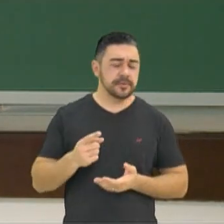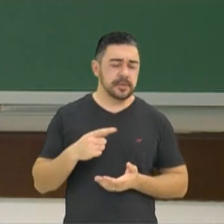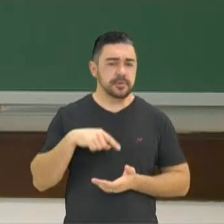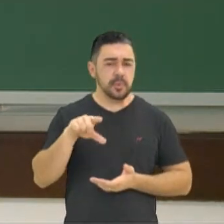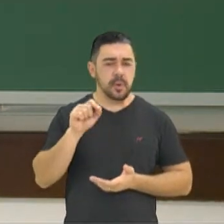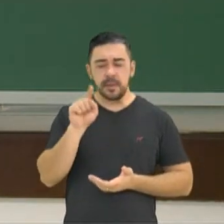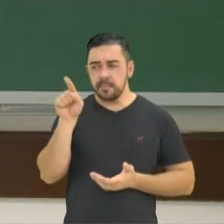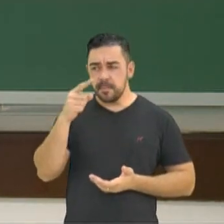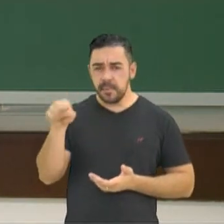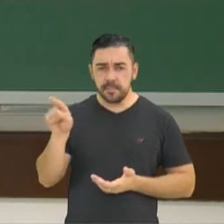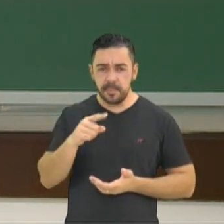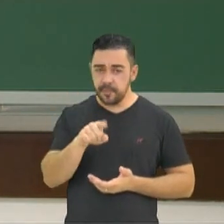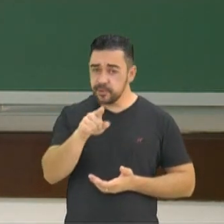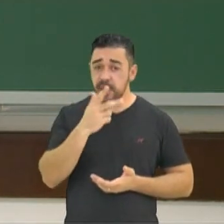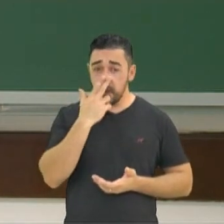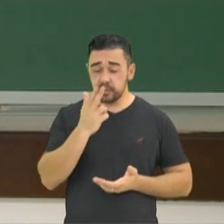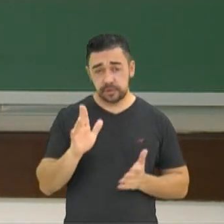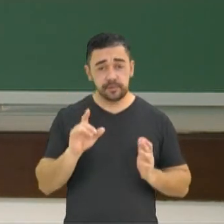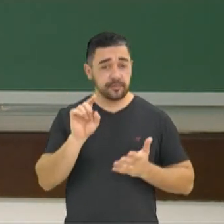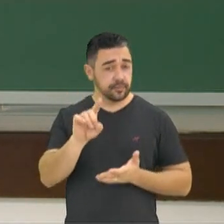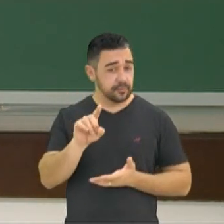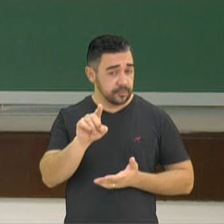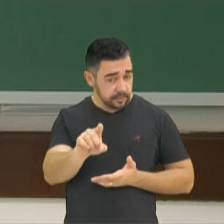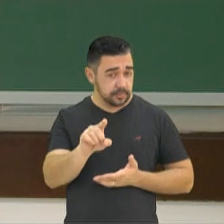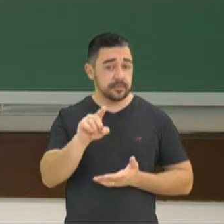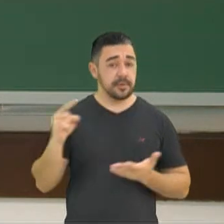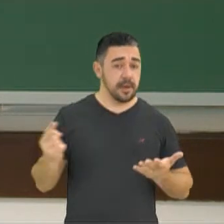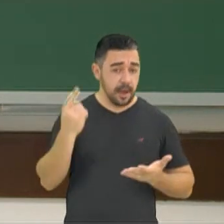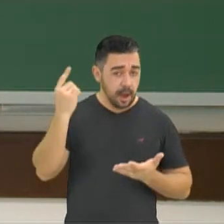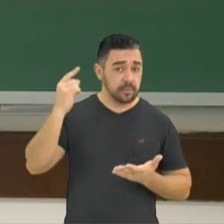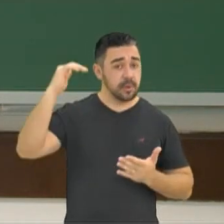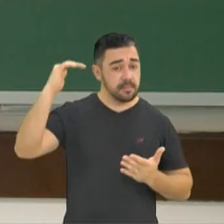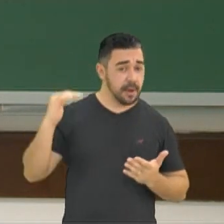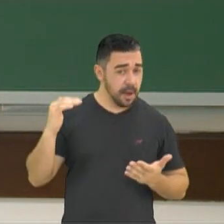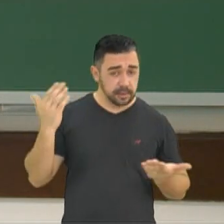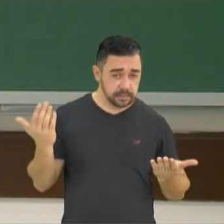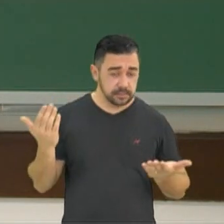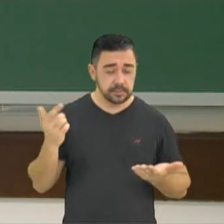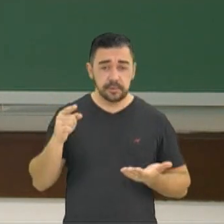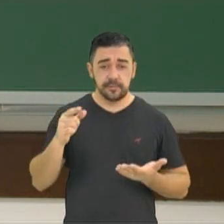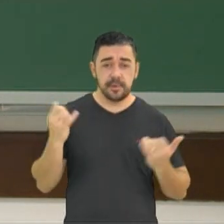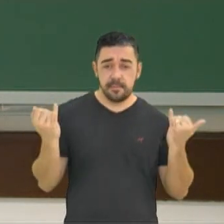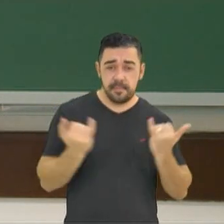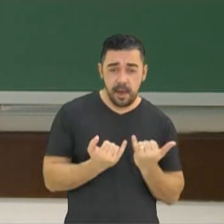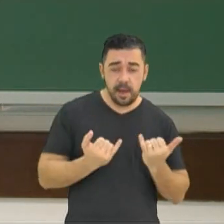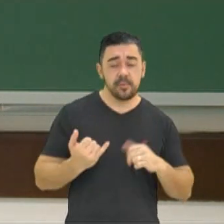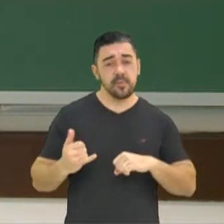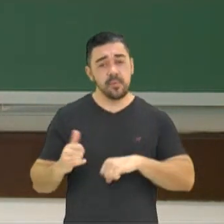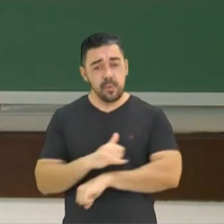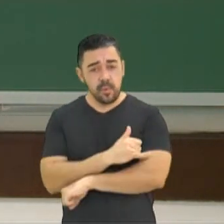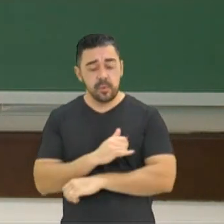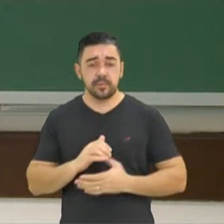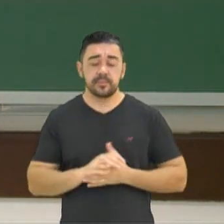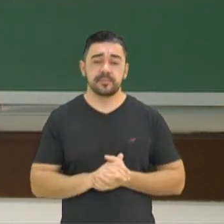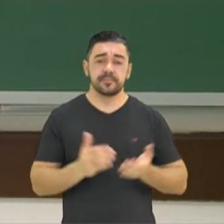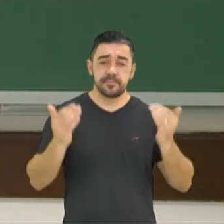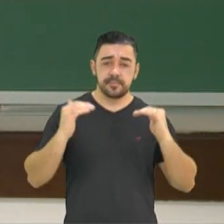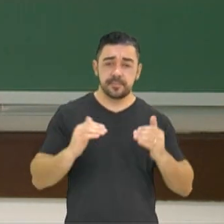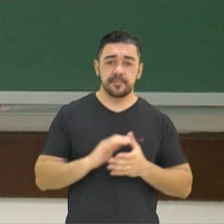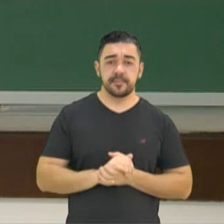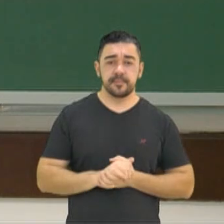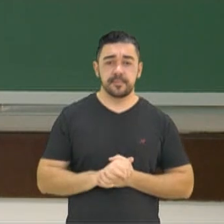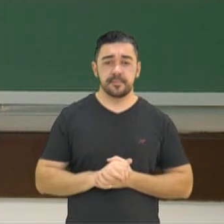marcando conforme vocês acharem. Então, se você é alto ou baixo, né? É magro ou gordo. Aí aqui,